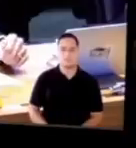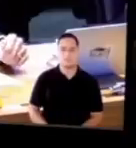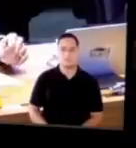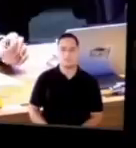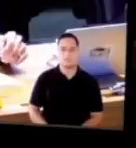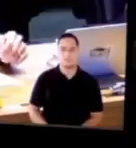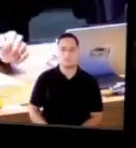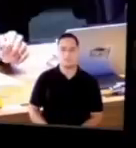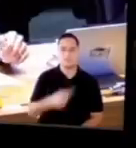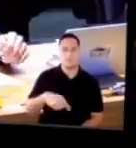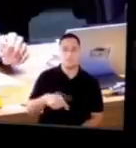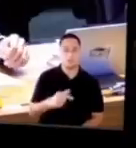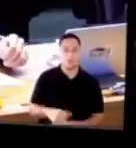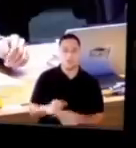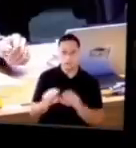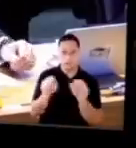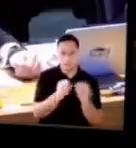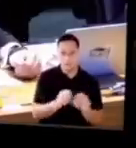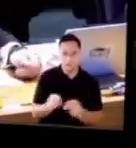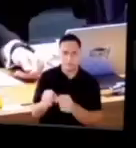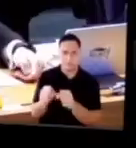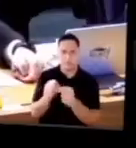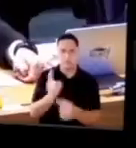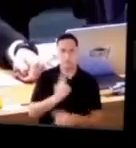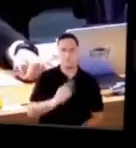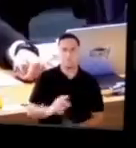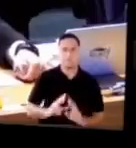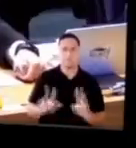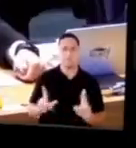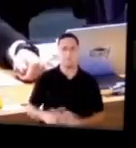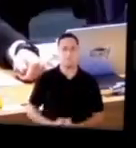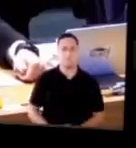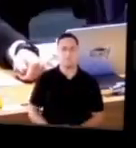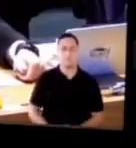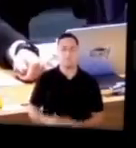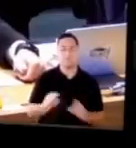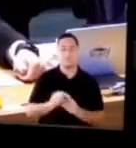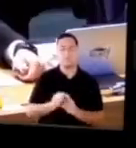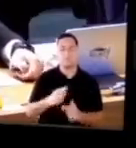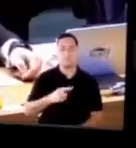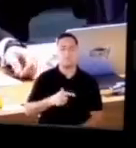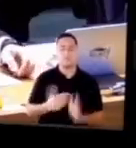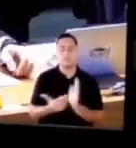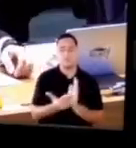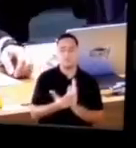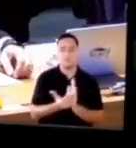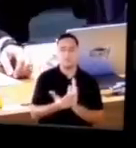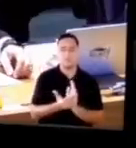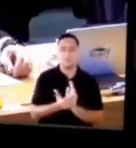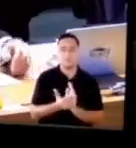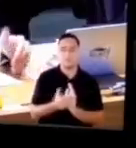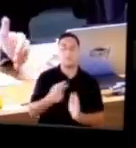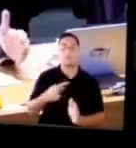pelo contrário até para citar um versículo da Bíblia pastor Daniel em homenagem a vossa excelência